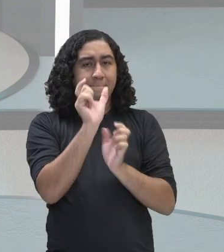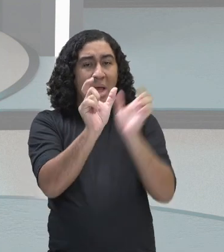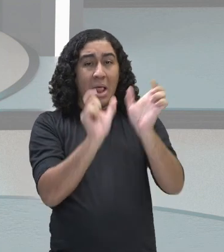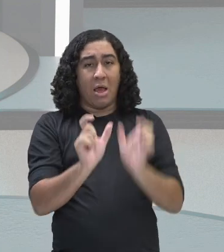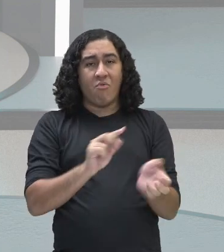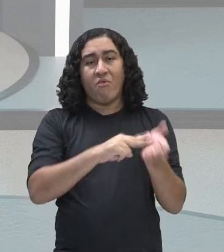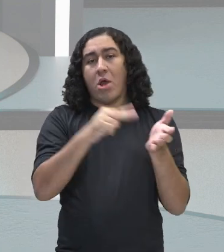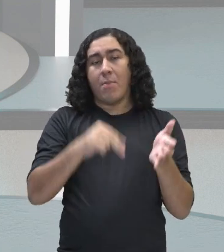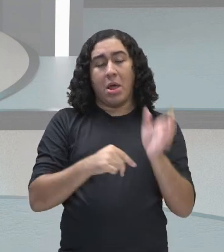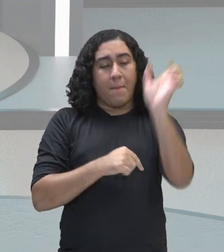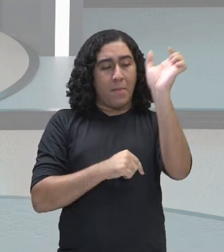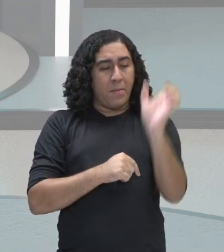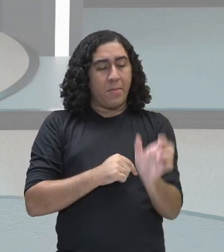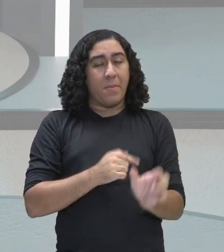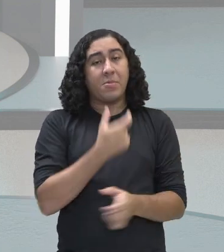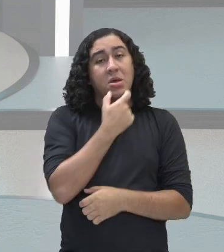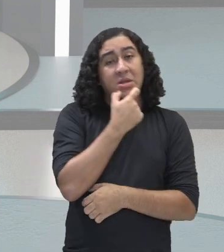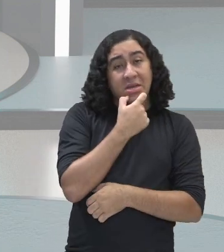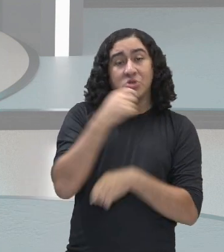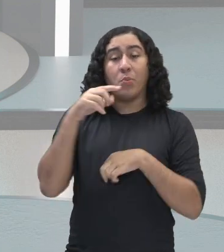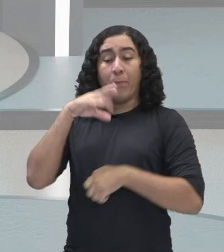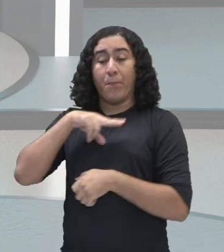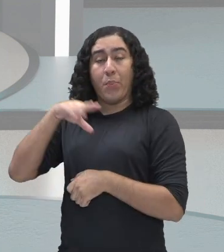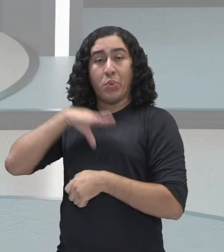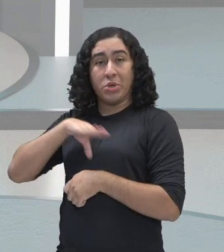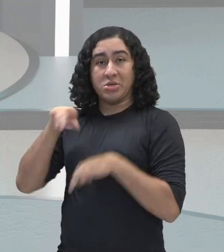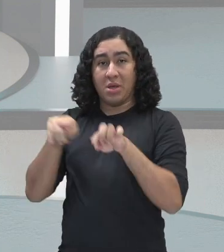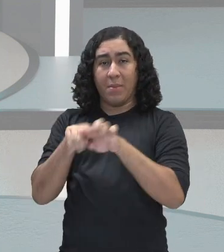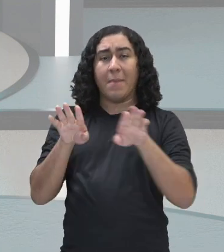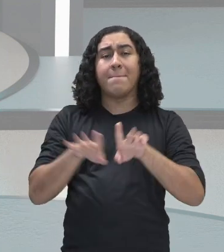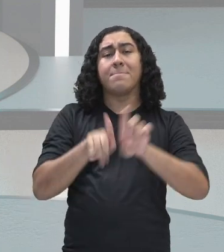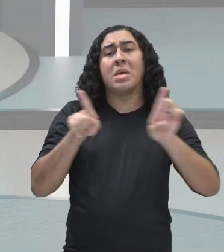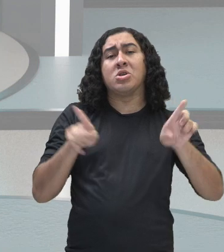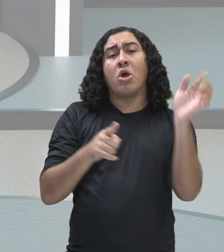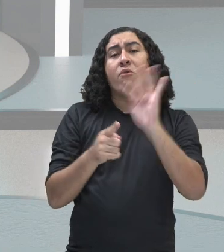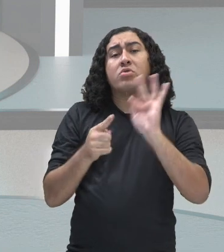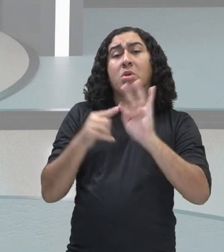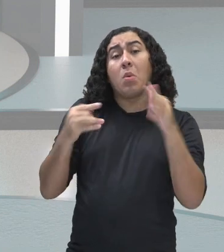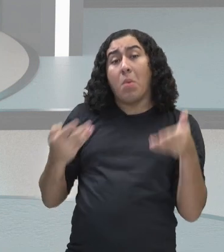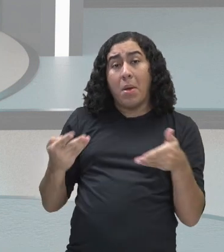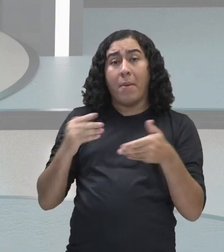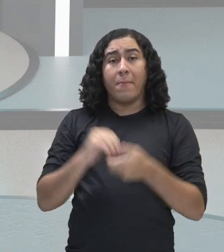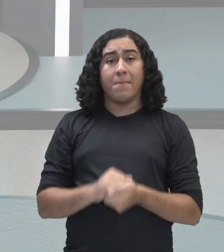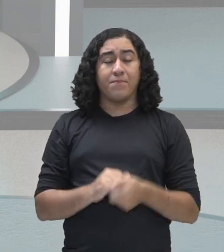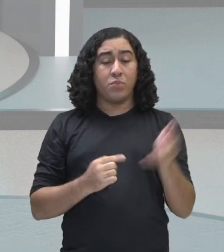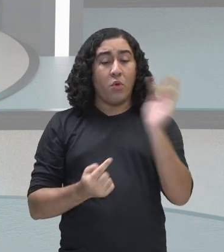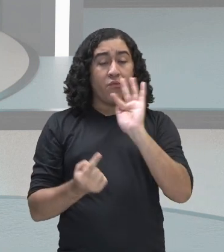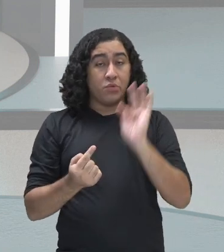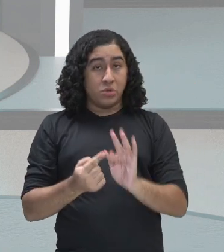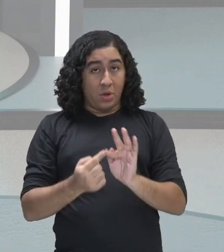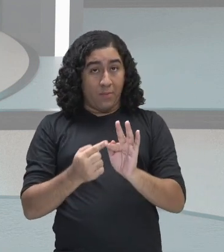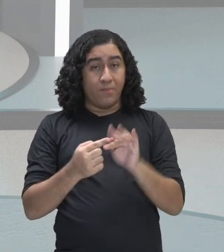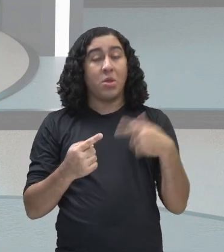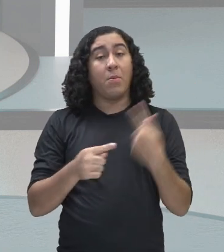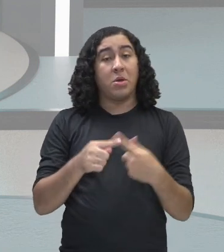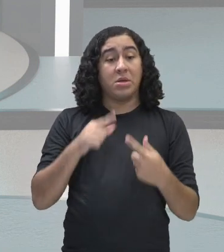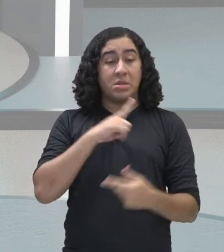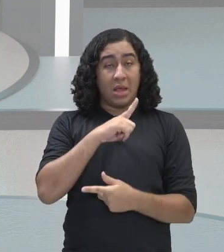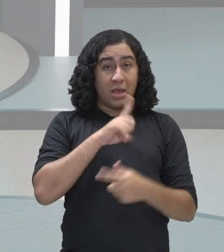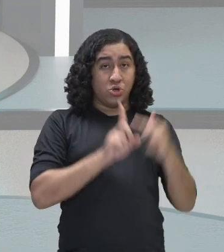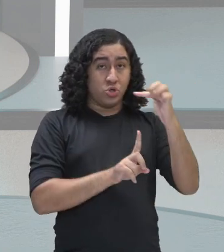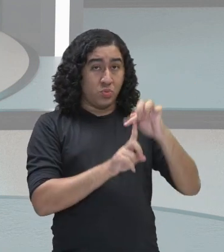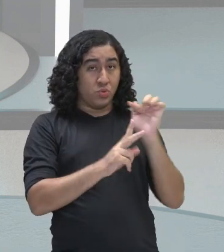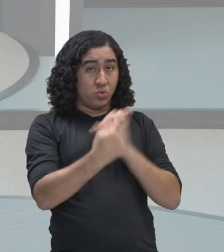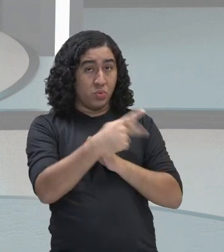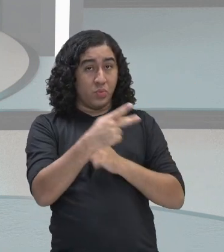inglesa, também da língua portuguesa. Qual é a função desses pronomes? A sua função dá o nome da sua classificação. Como o